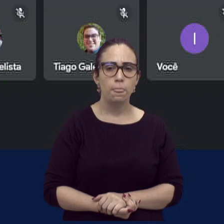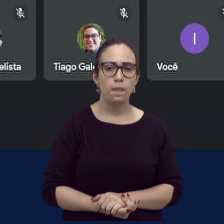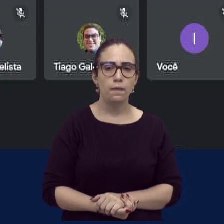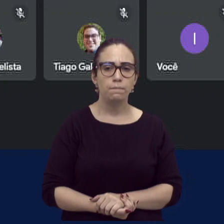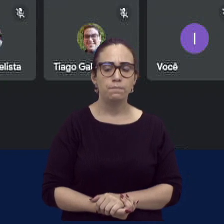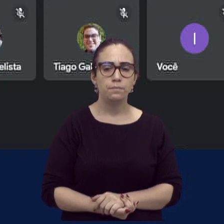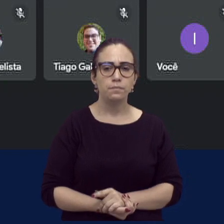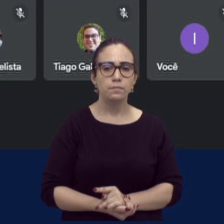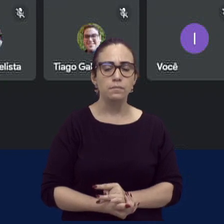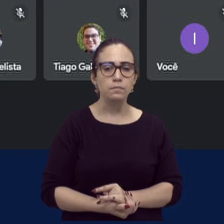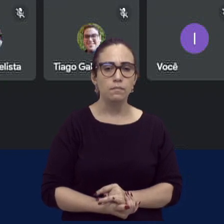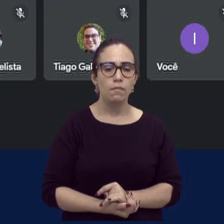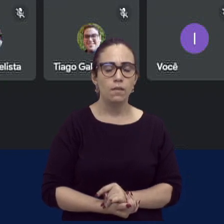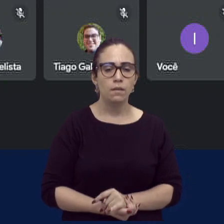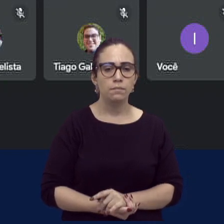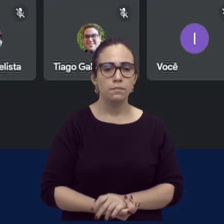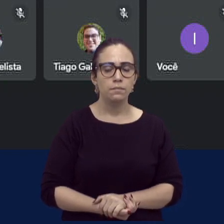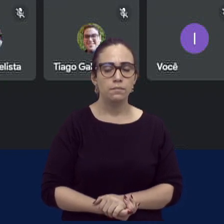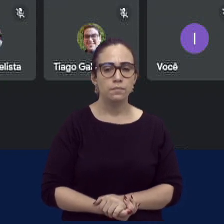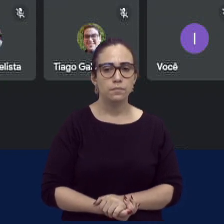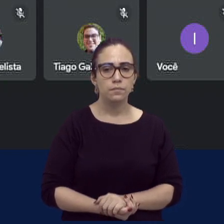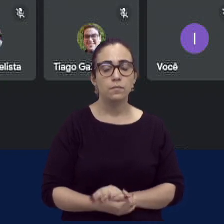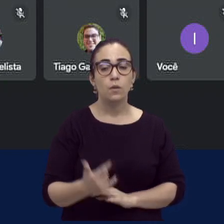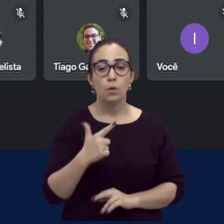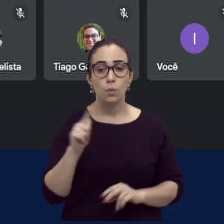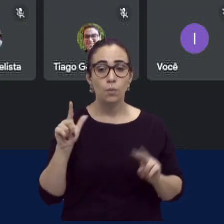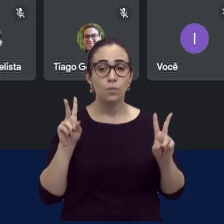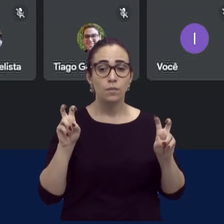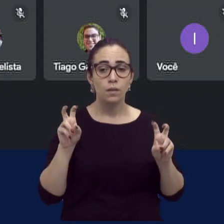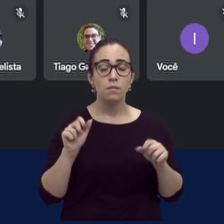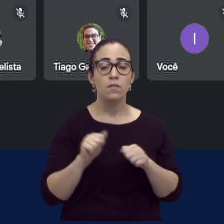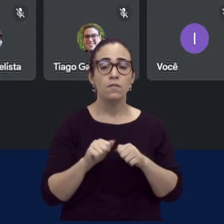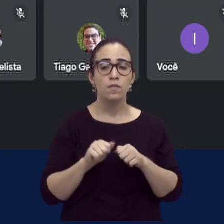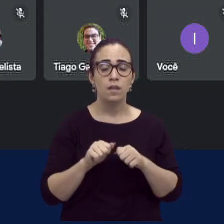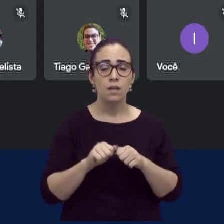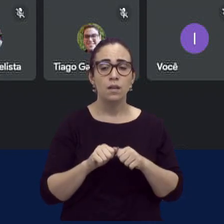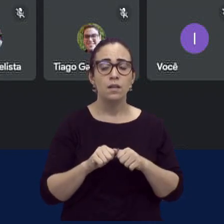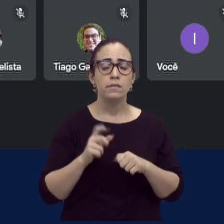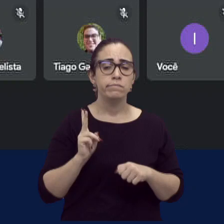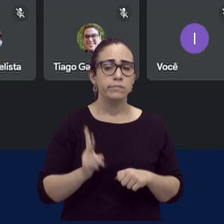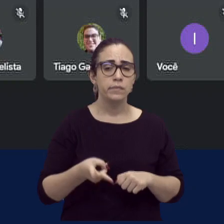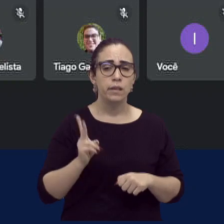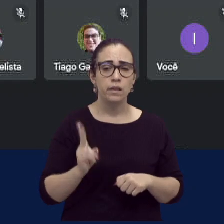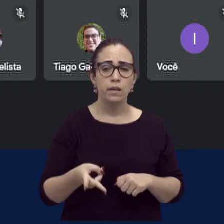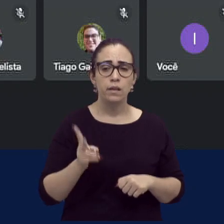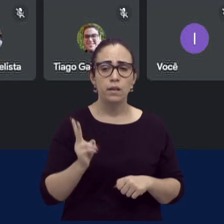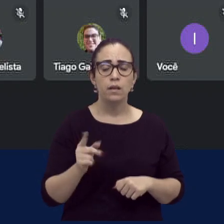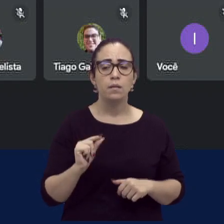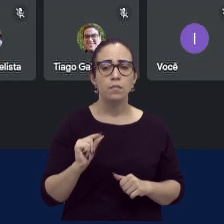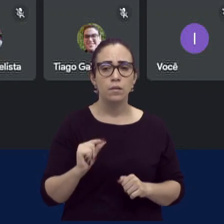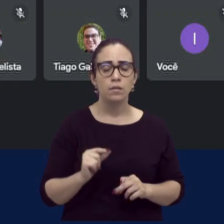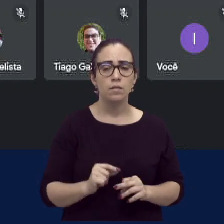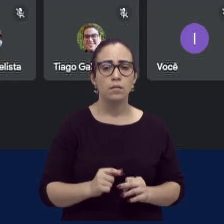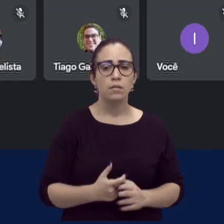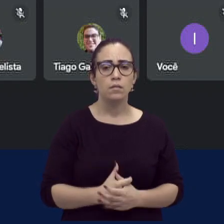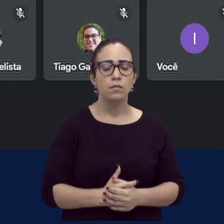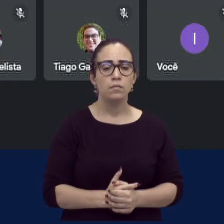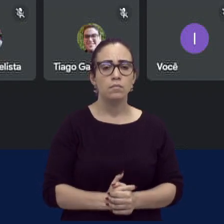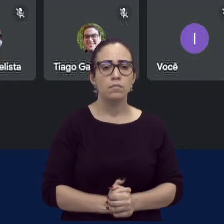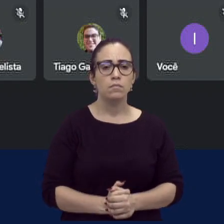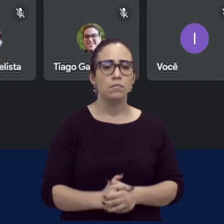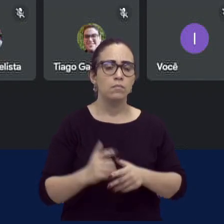Uma outra coisa que a gente faz é muito comum, minha gente, também muito, muito, muito comum.